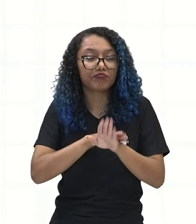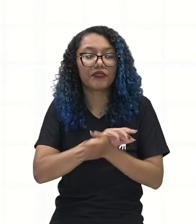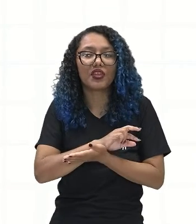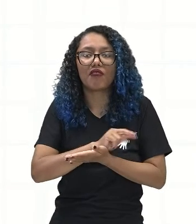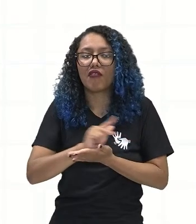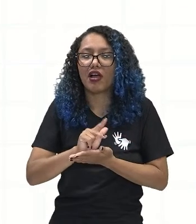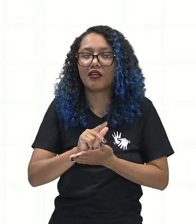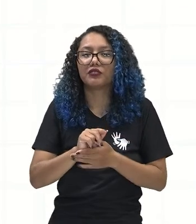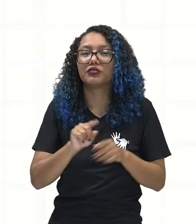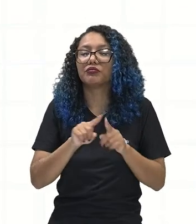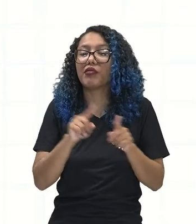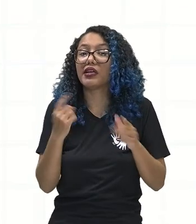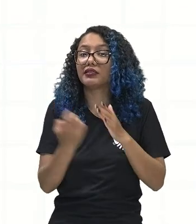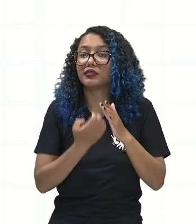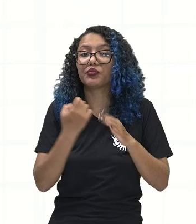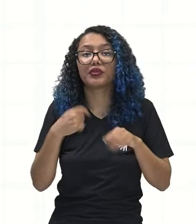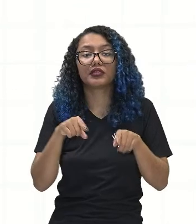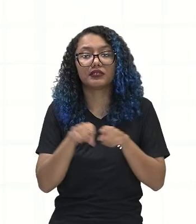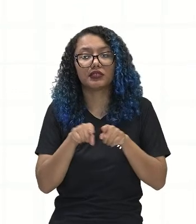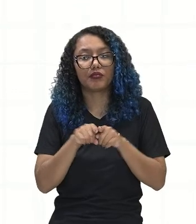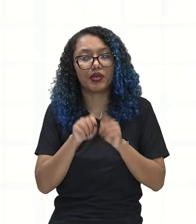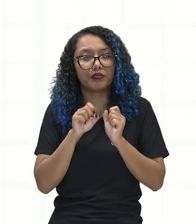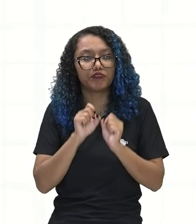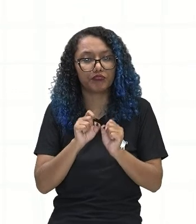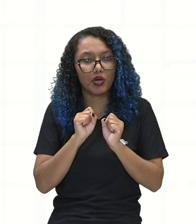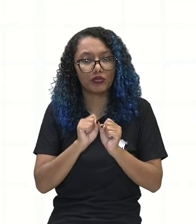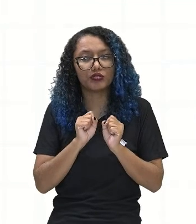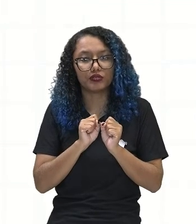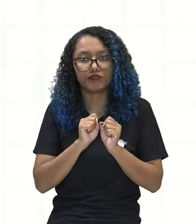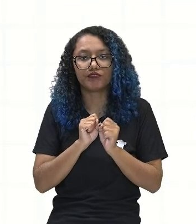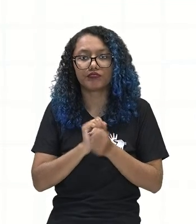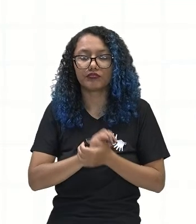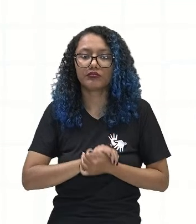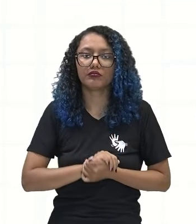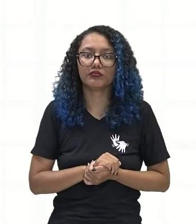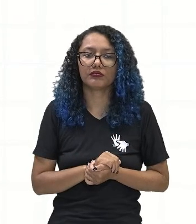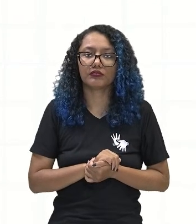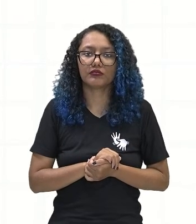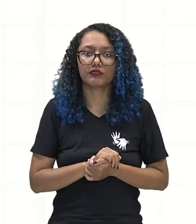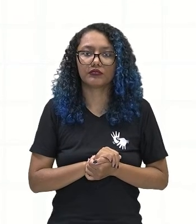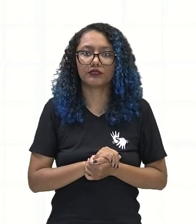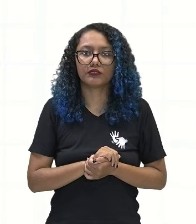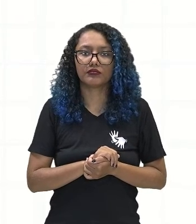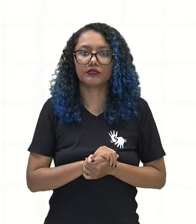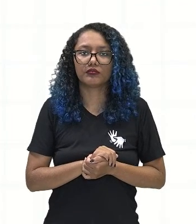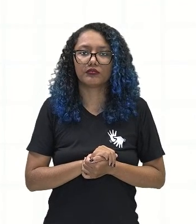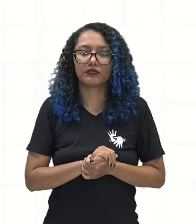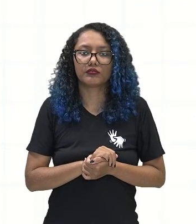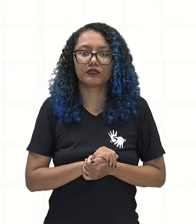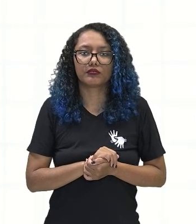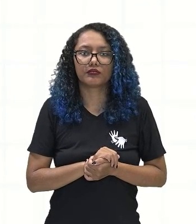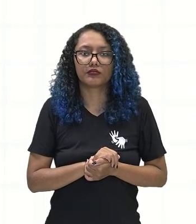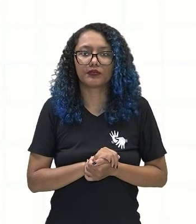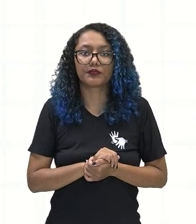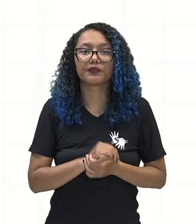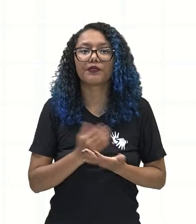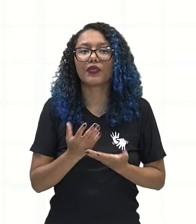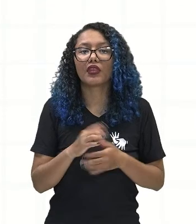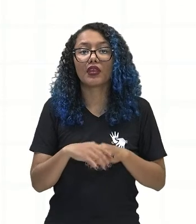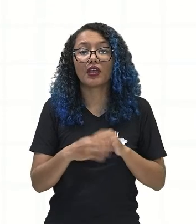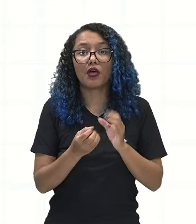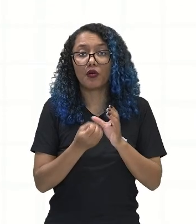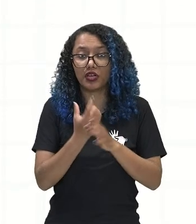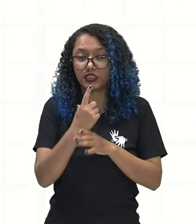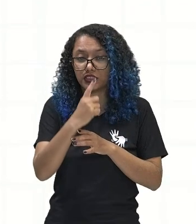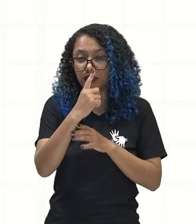empresas, olha aí, ó, organizações ou pessoas podem, né, inserir aí esse tipo de produto. A etimologia da palavra, a